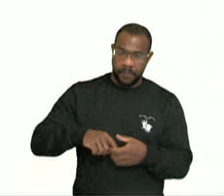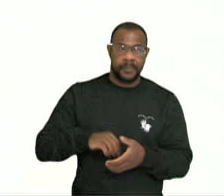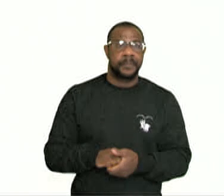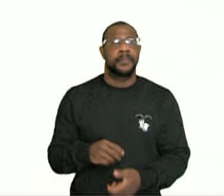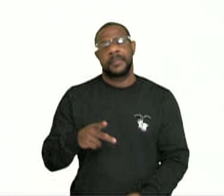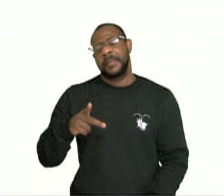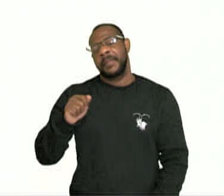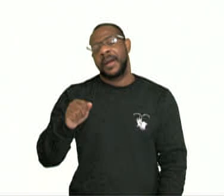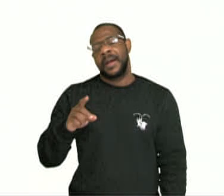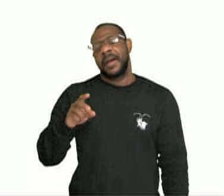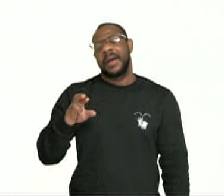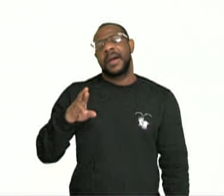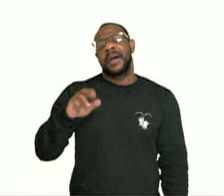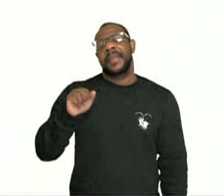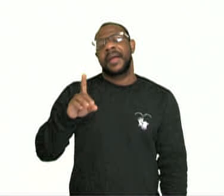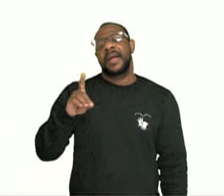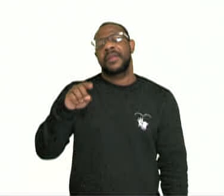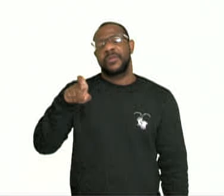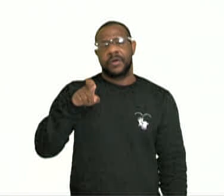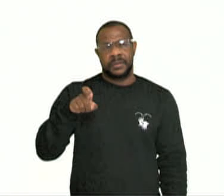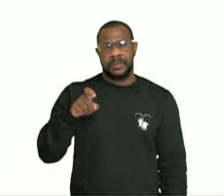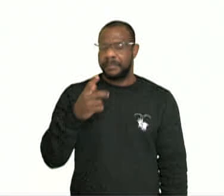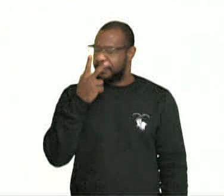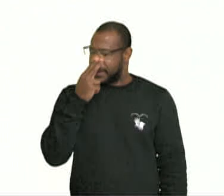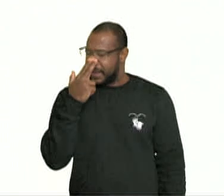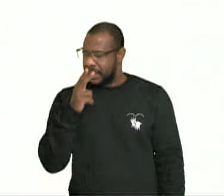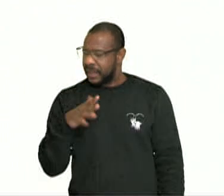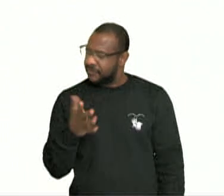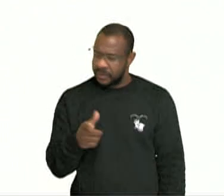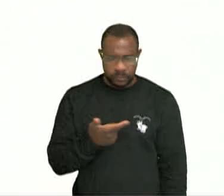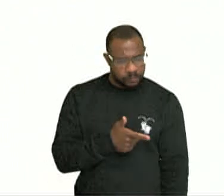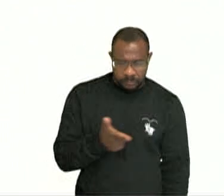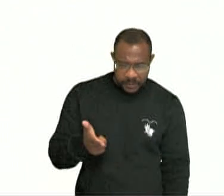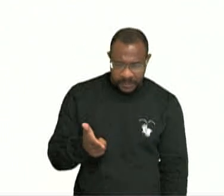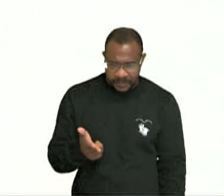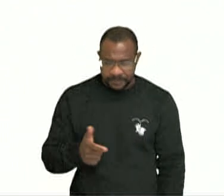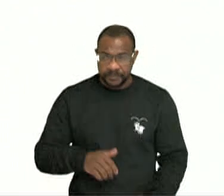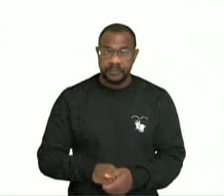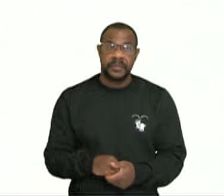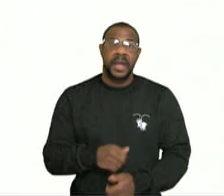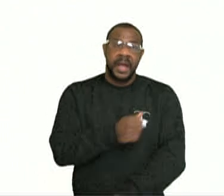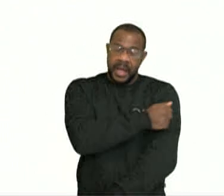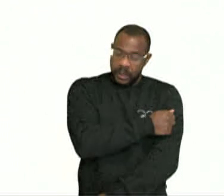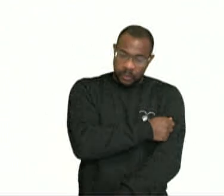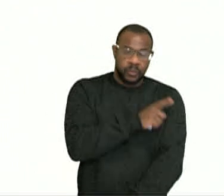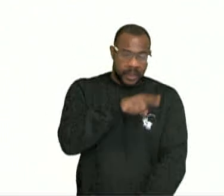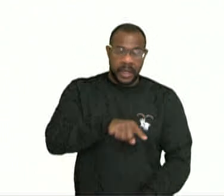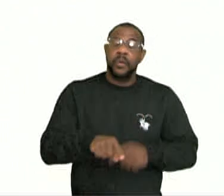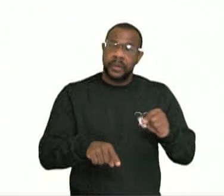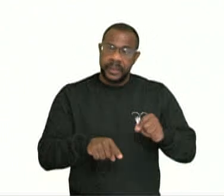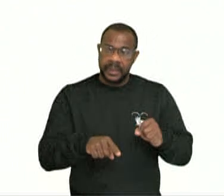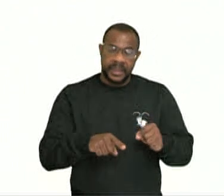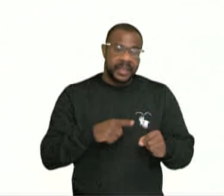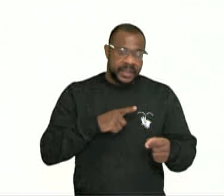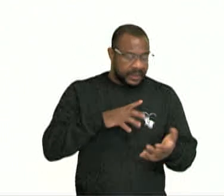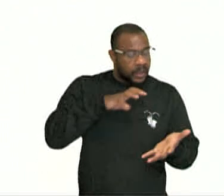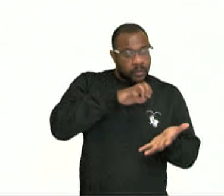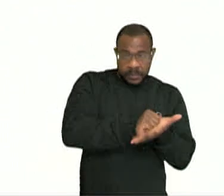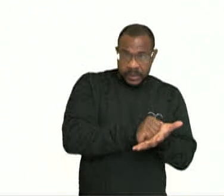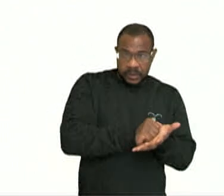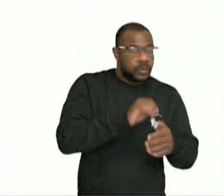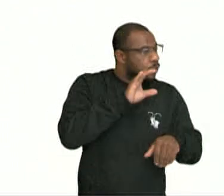Paradoxo? Parece, mas talvez não seja. Aluno é aquele que atende regularmente a um curso de qualquer